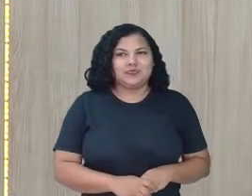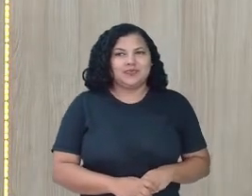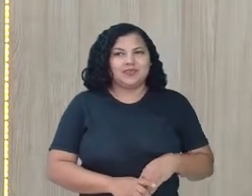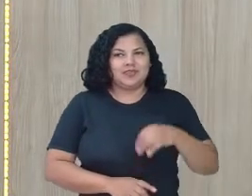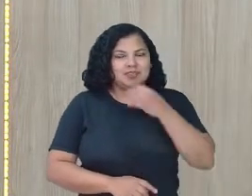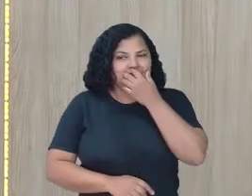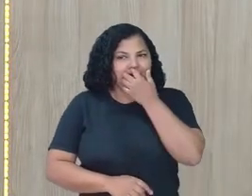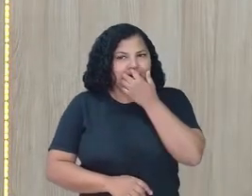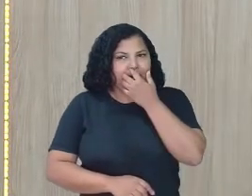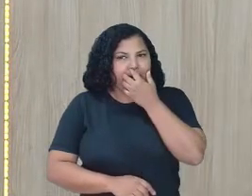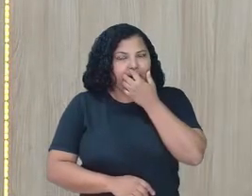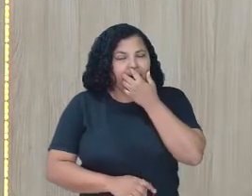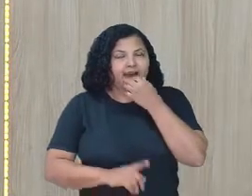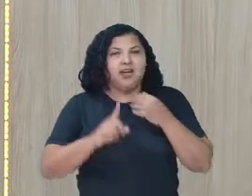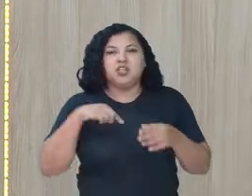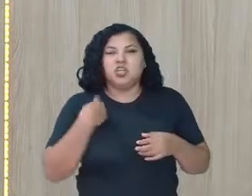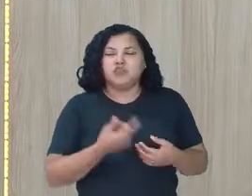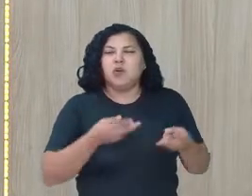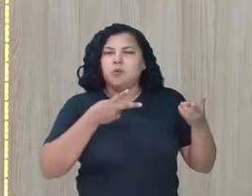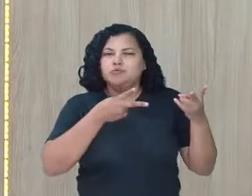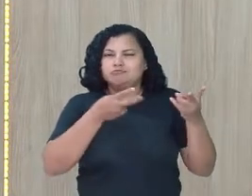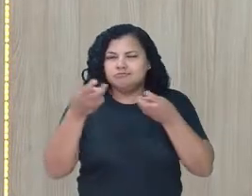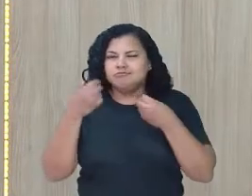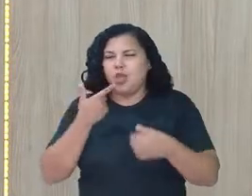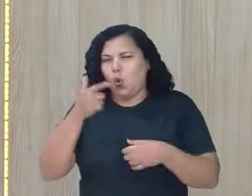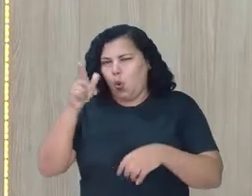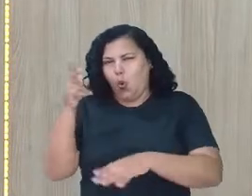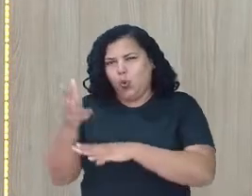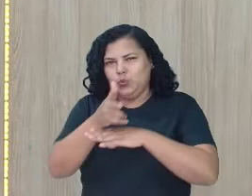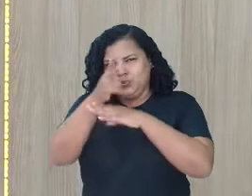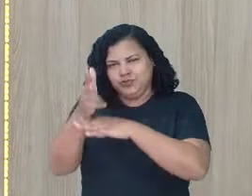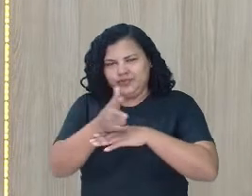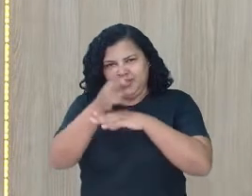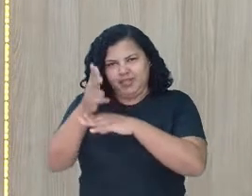vai ver mais um vídeo, tá certo?